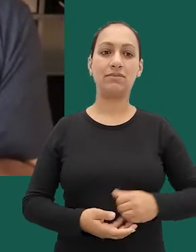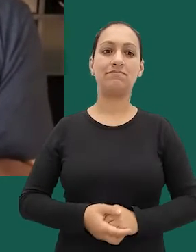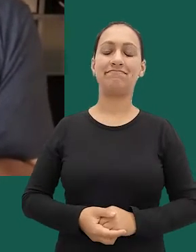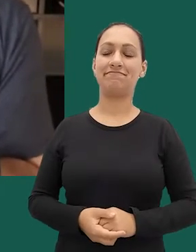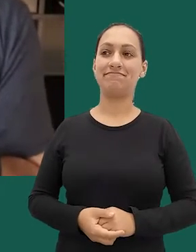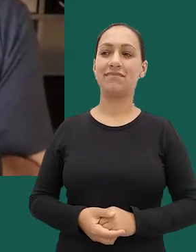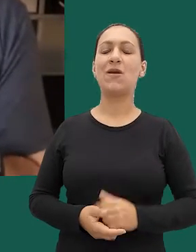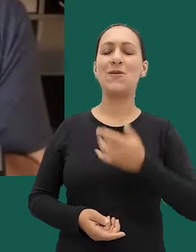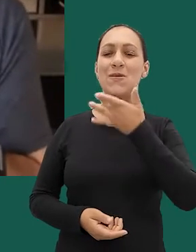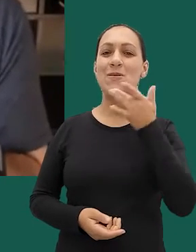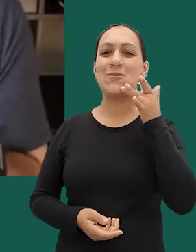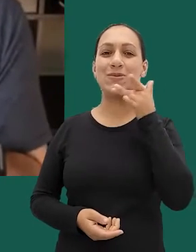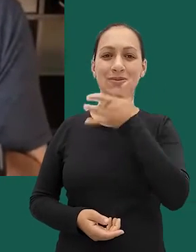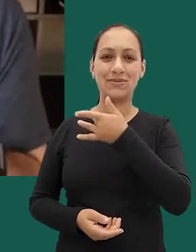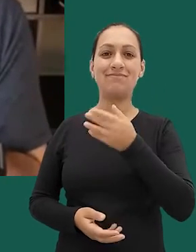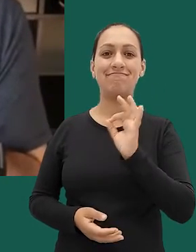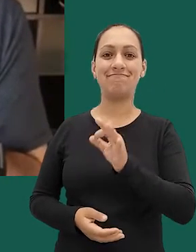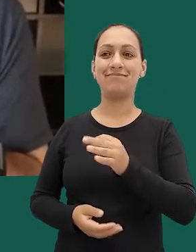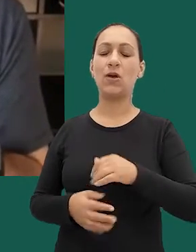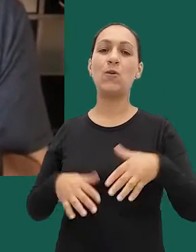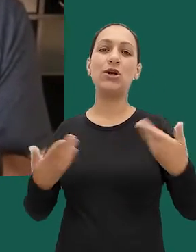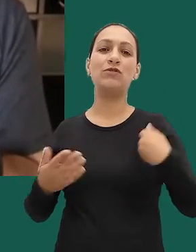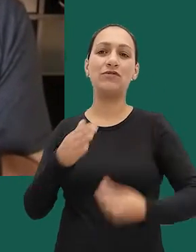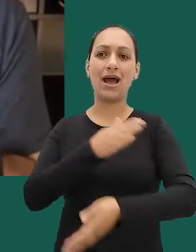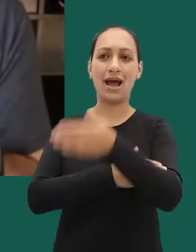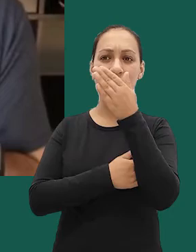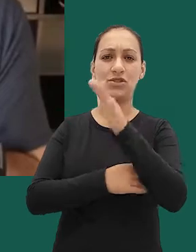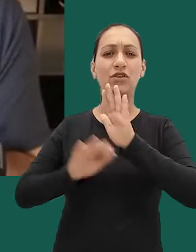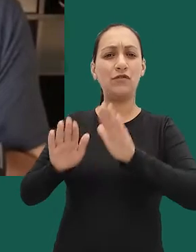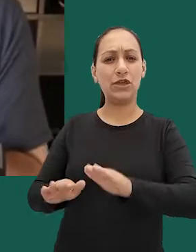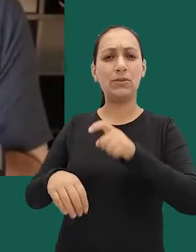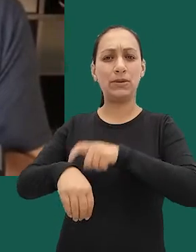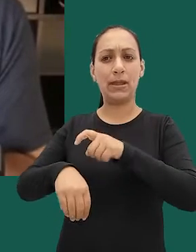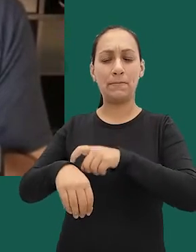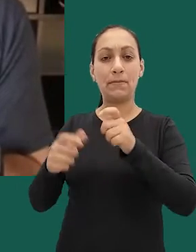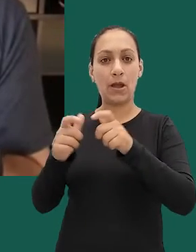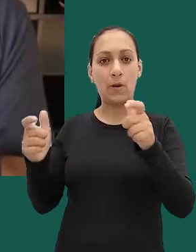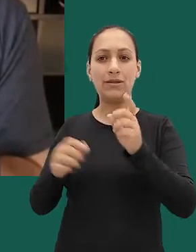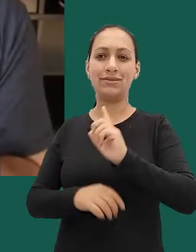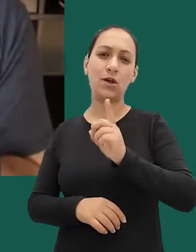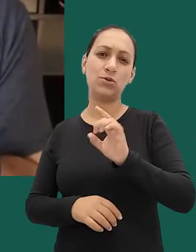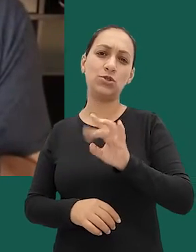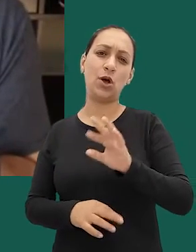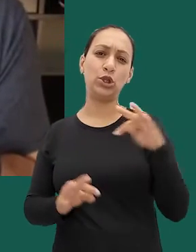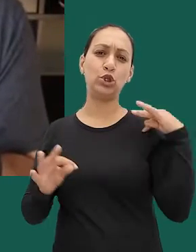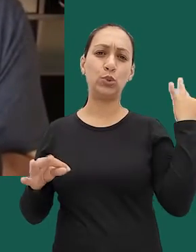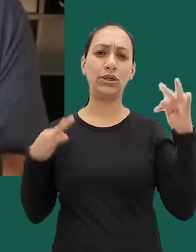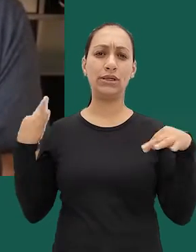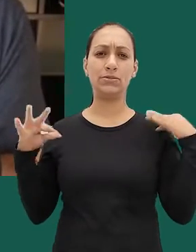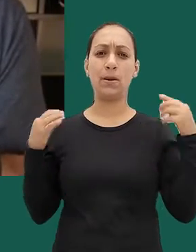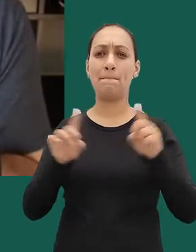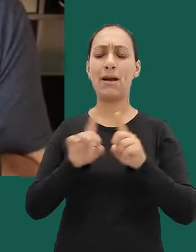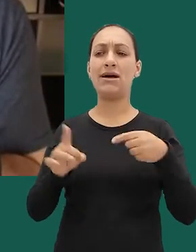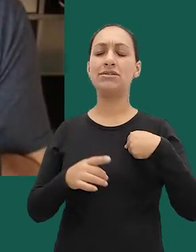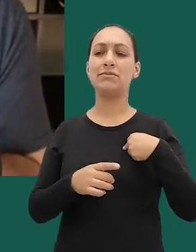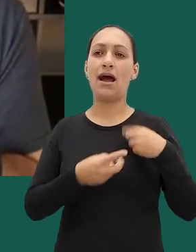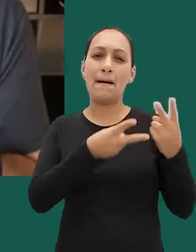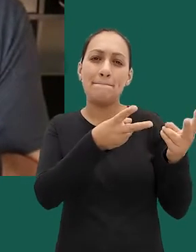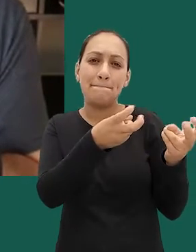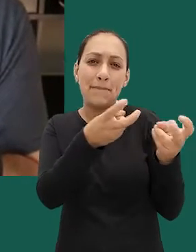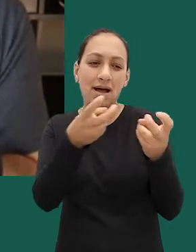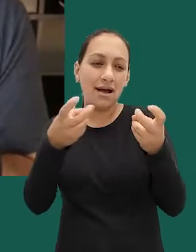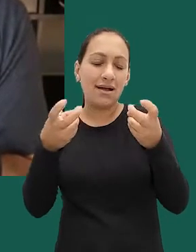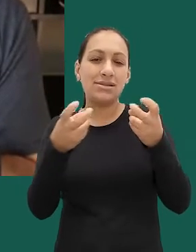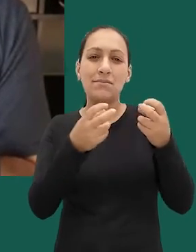onde a gente viaja fica um tempo maior, não necessariamente de turismo, mas quando a gente tem um pouquinho de tempo para absorver a cultura local, parece que